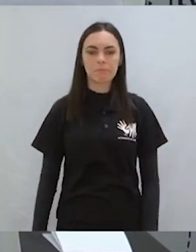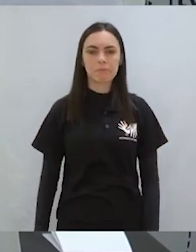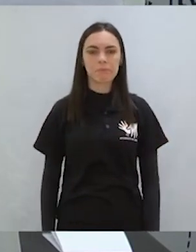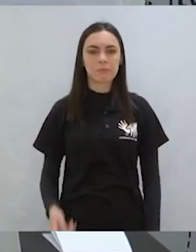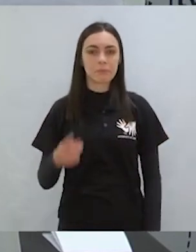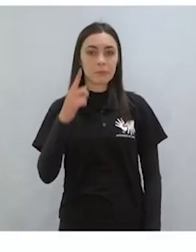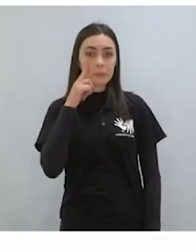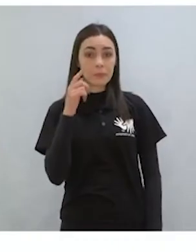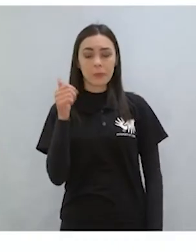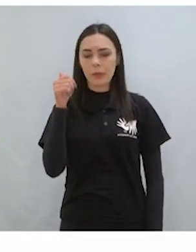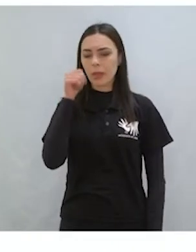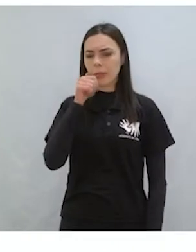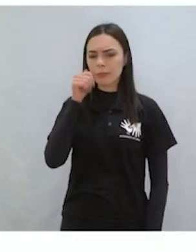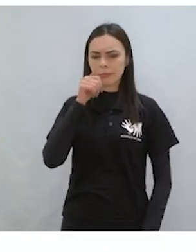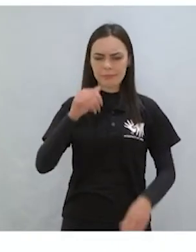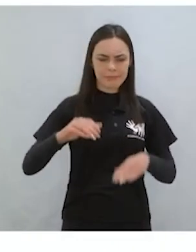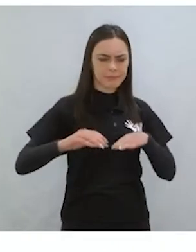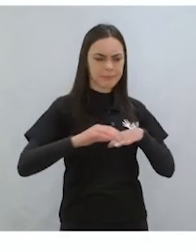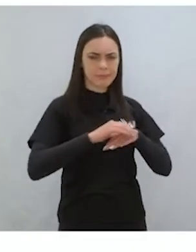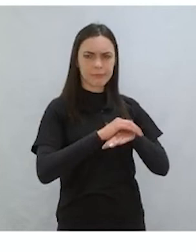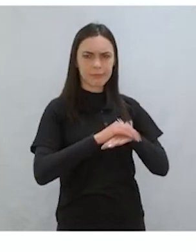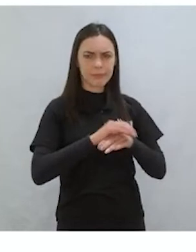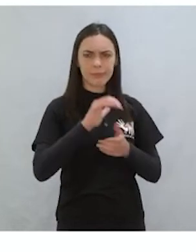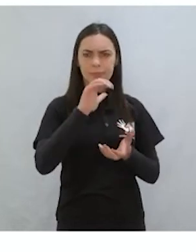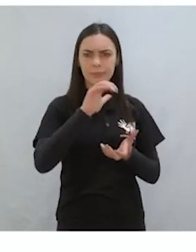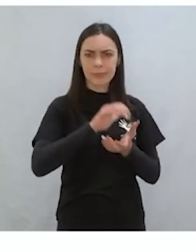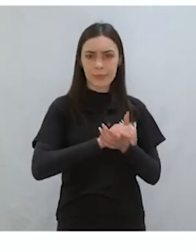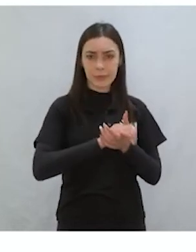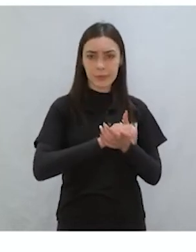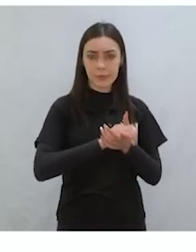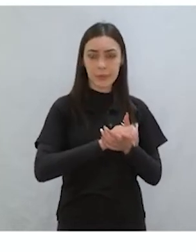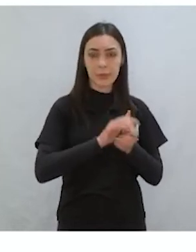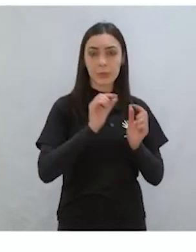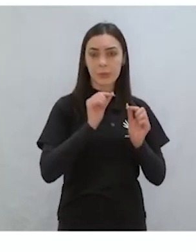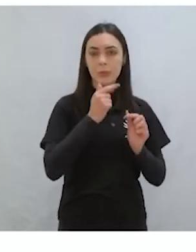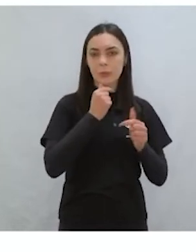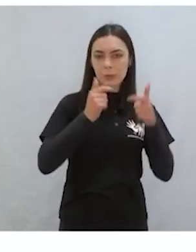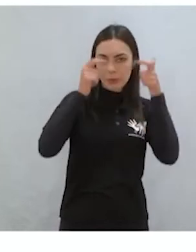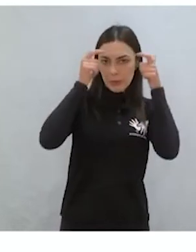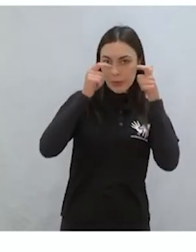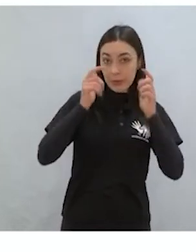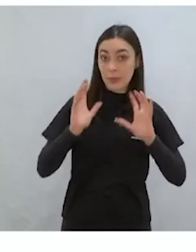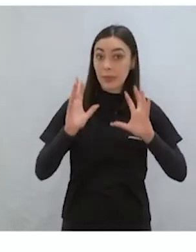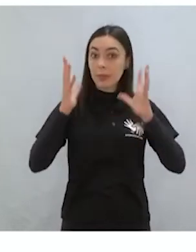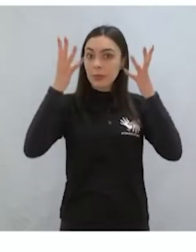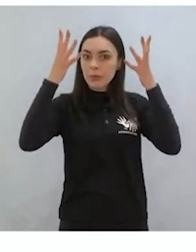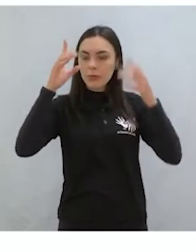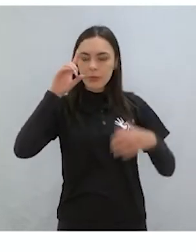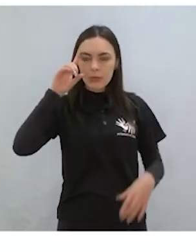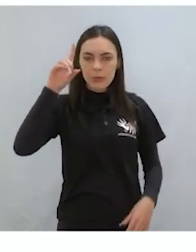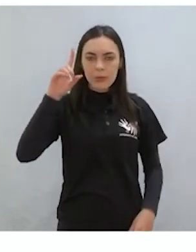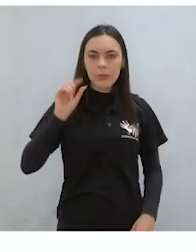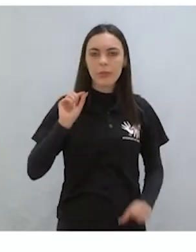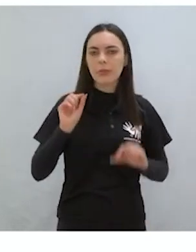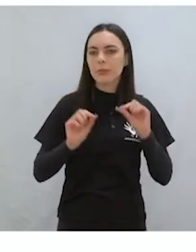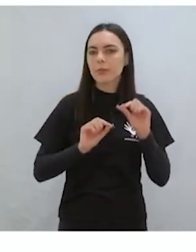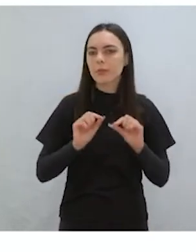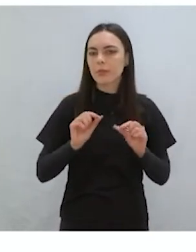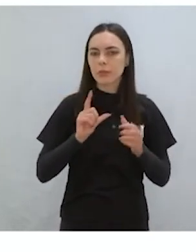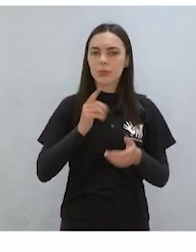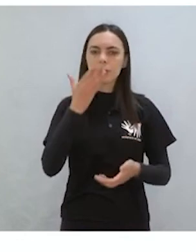tela. Cinderela se casou com o príncipe e na festa de casamento tinha